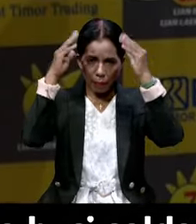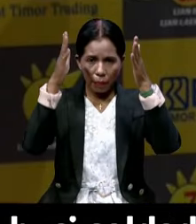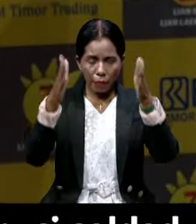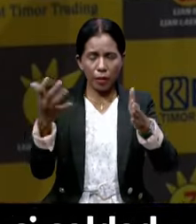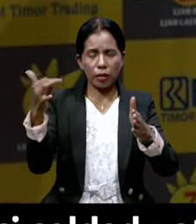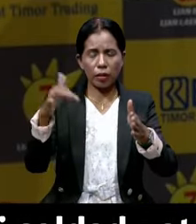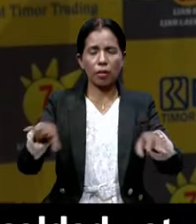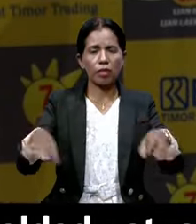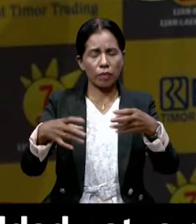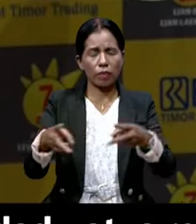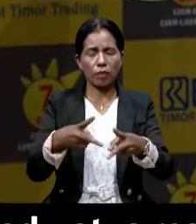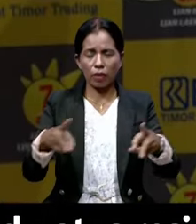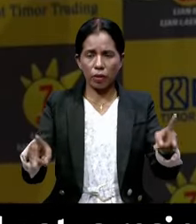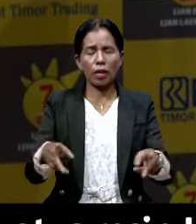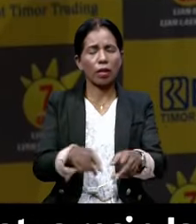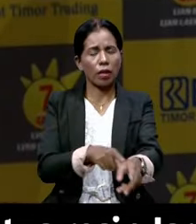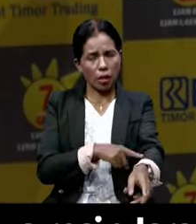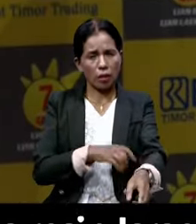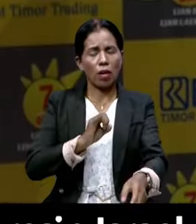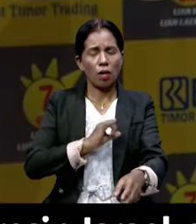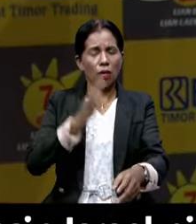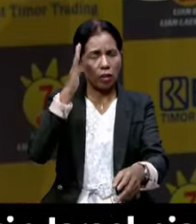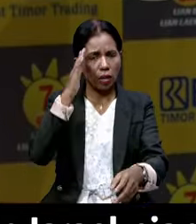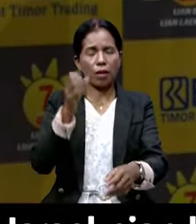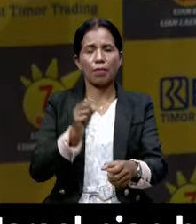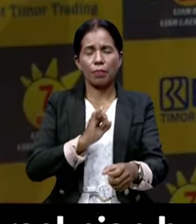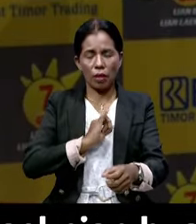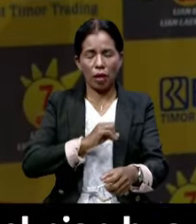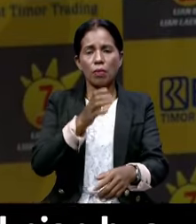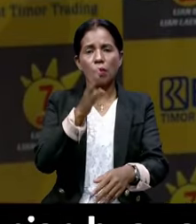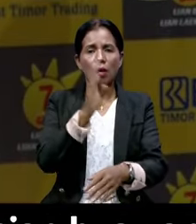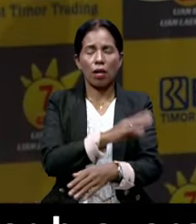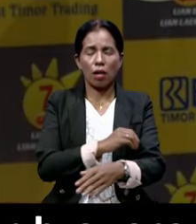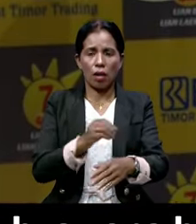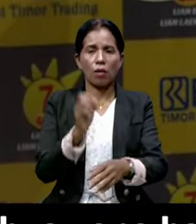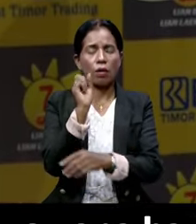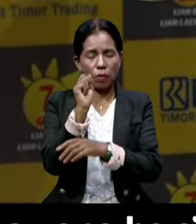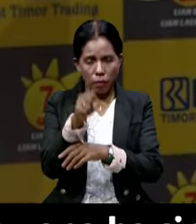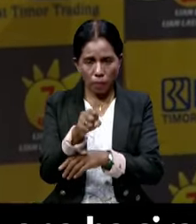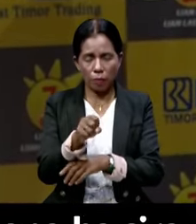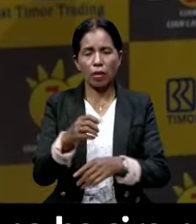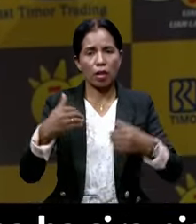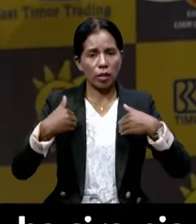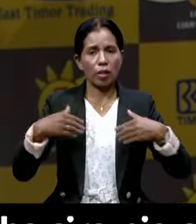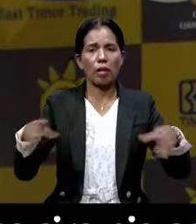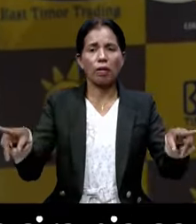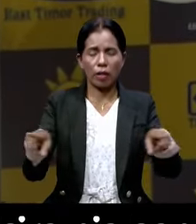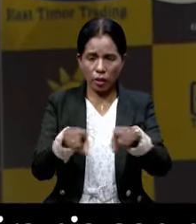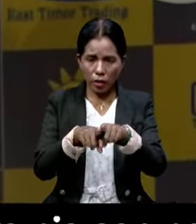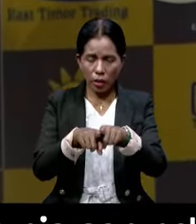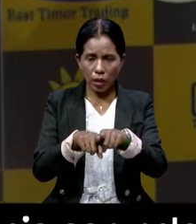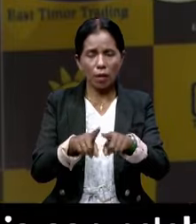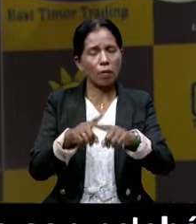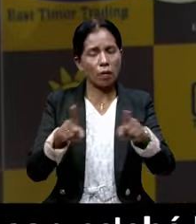cleur, ao ir reconhecimento ida né ao hakru para ir balanço vai ida né mas bem kata